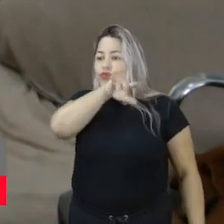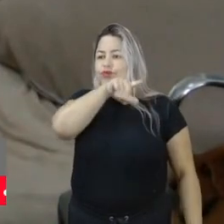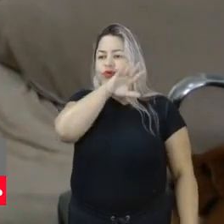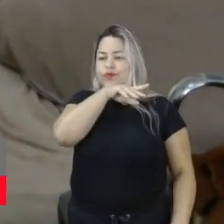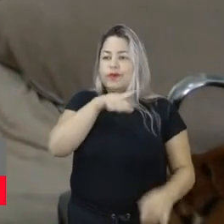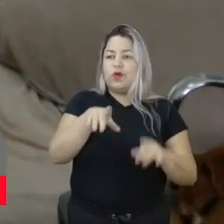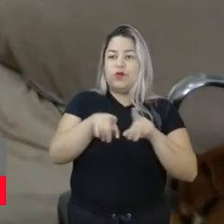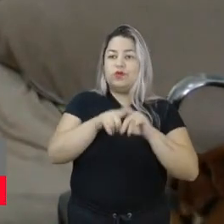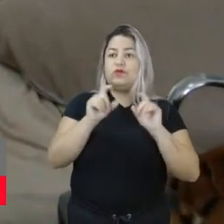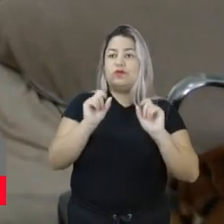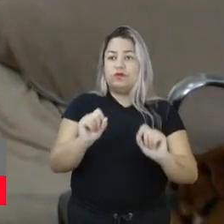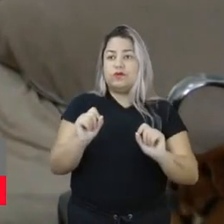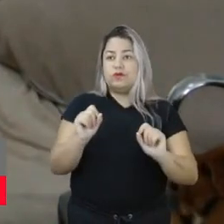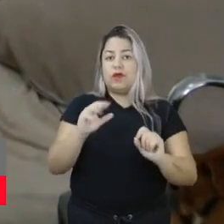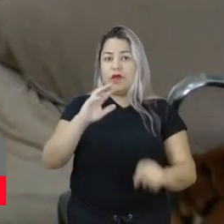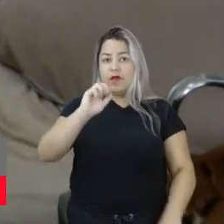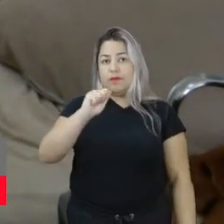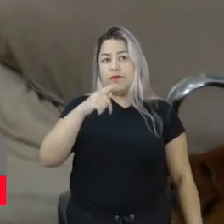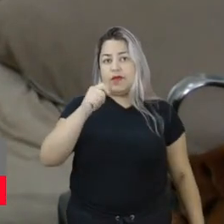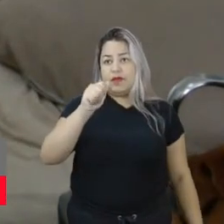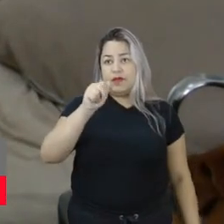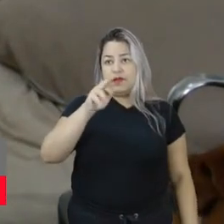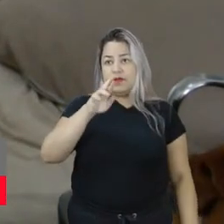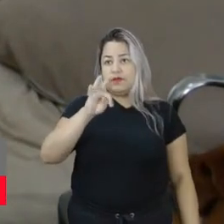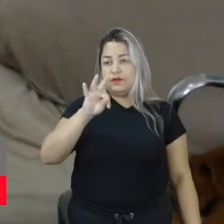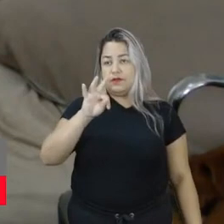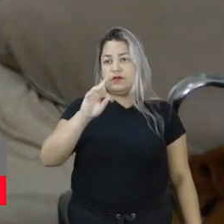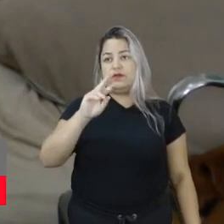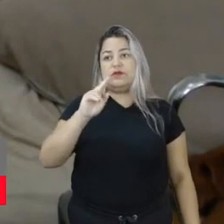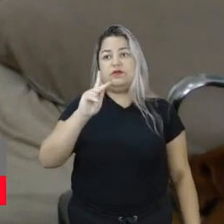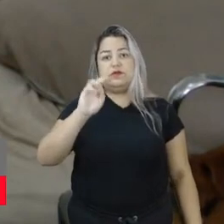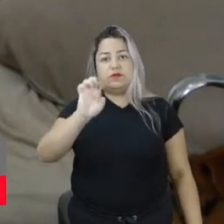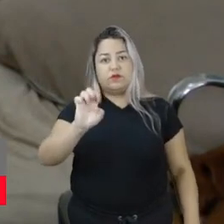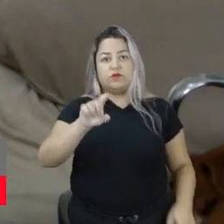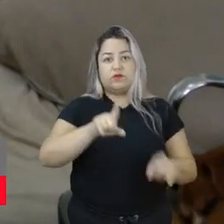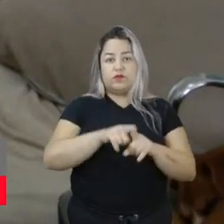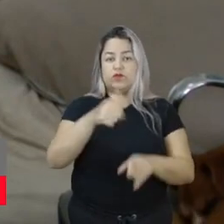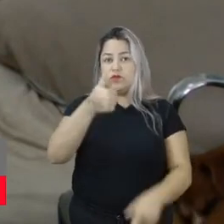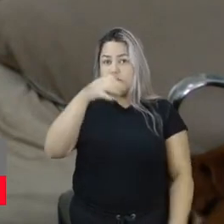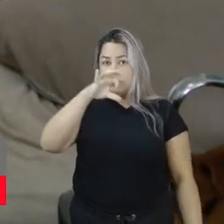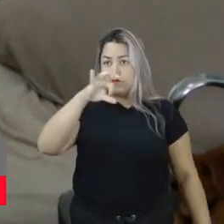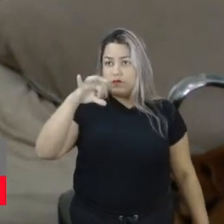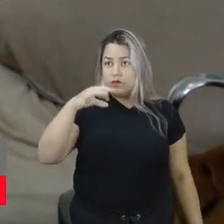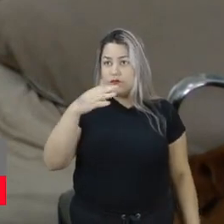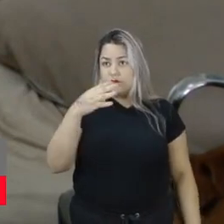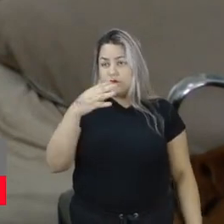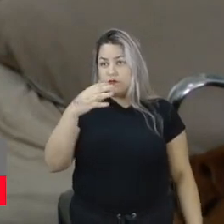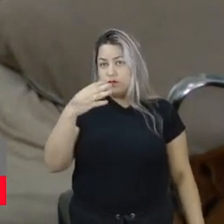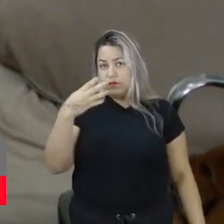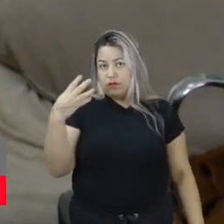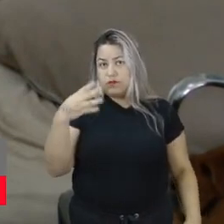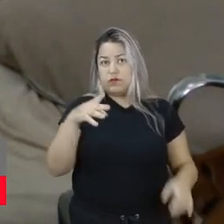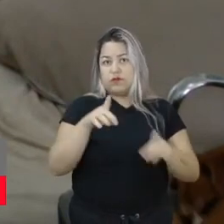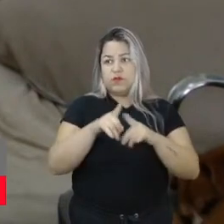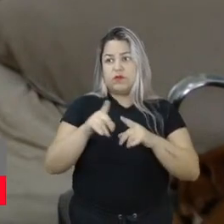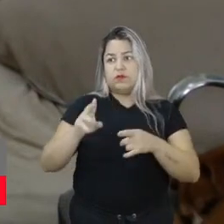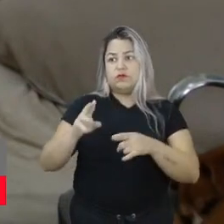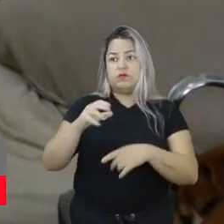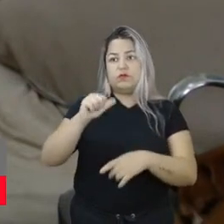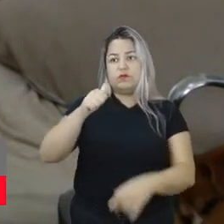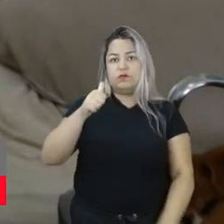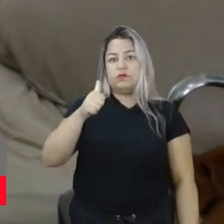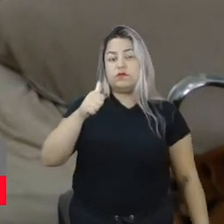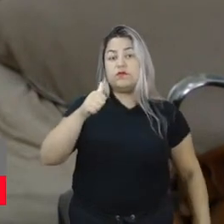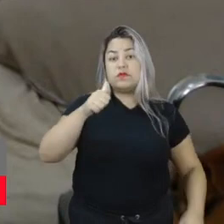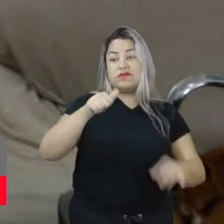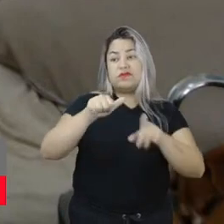que o regime do apartheid que durou ali até o ano de 1994. O Brasil estava representado nessa reunião